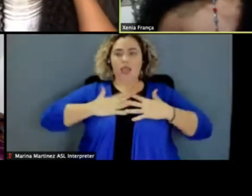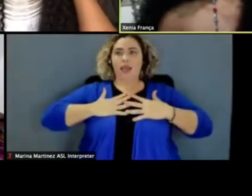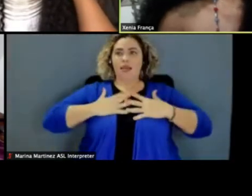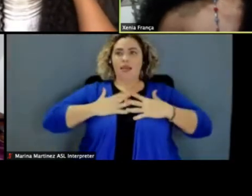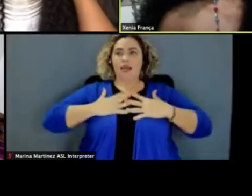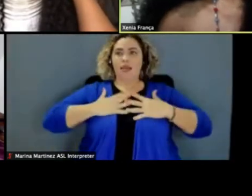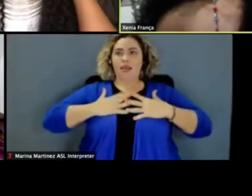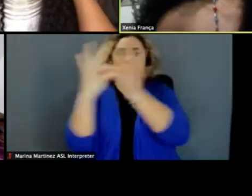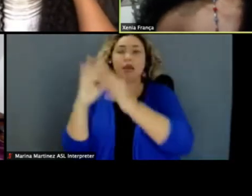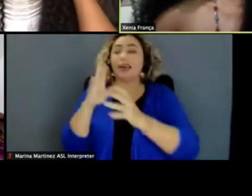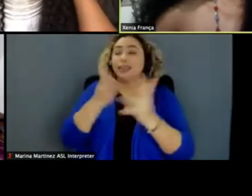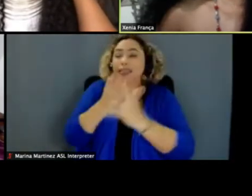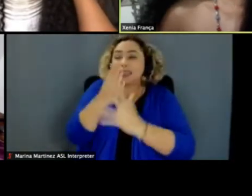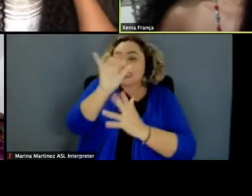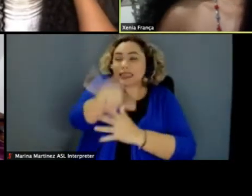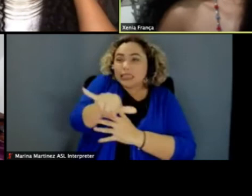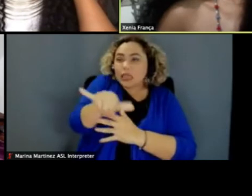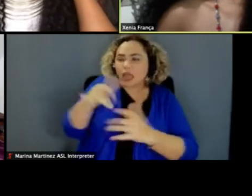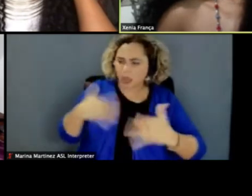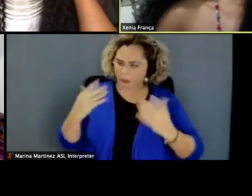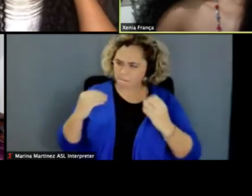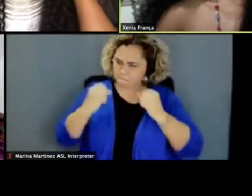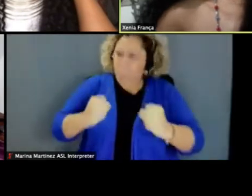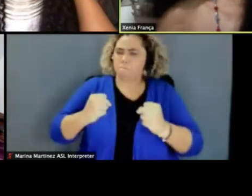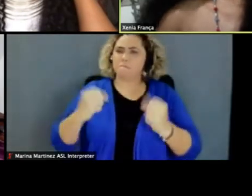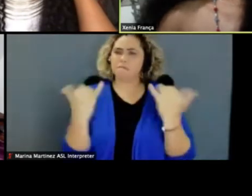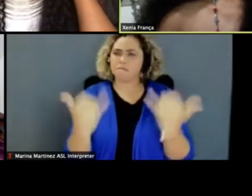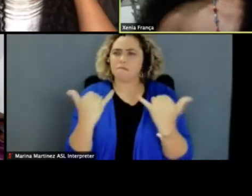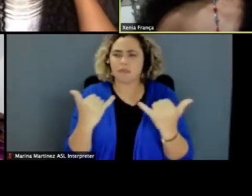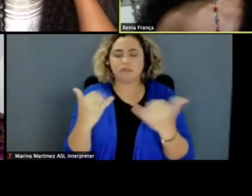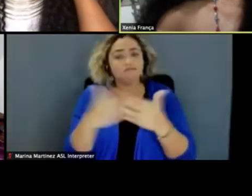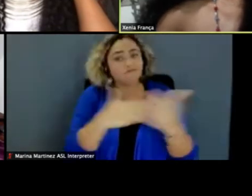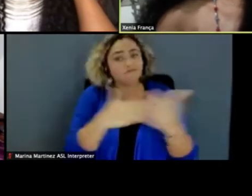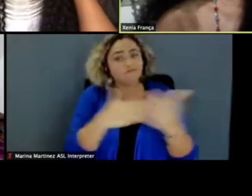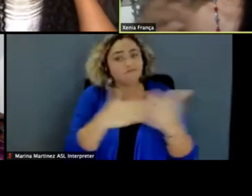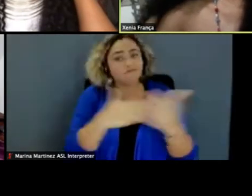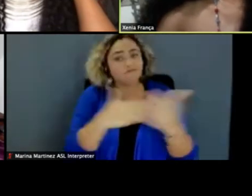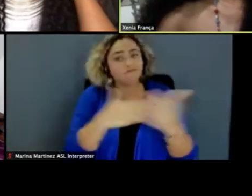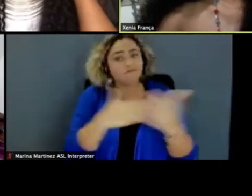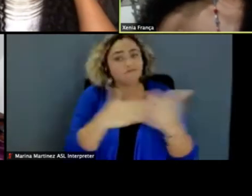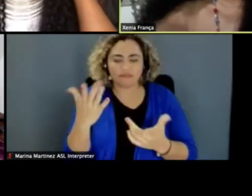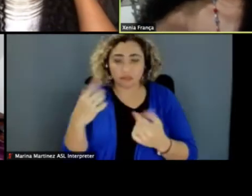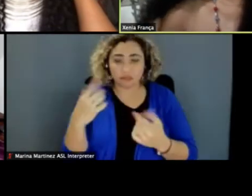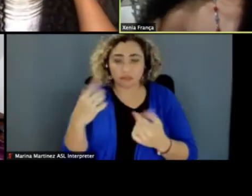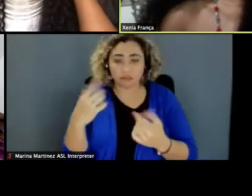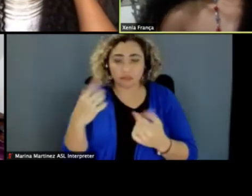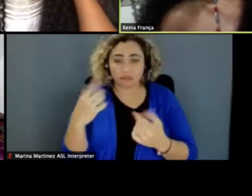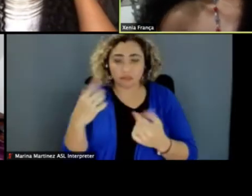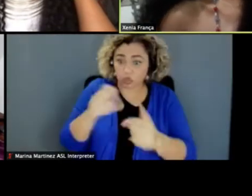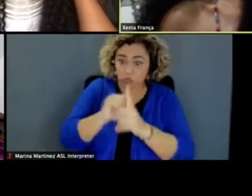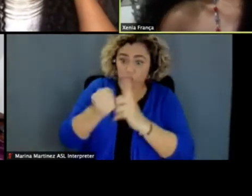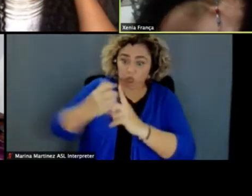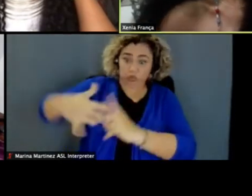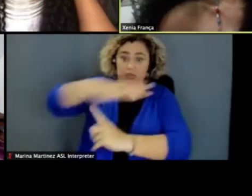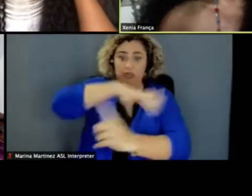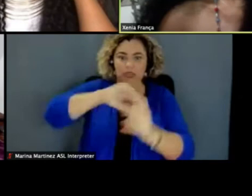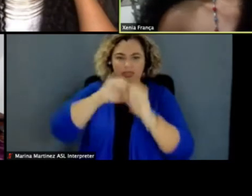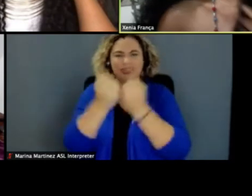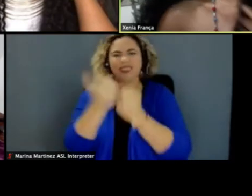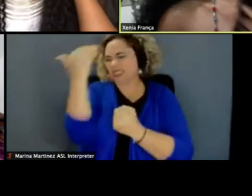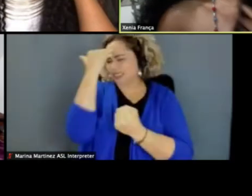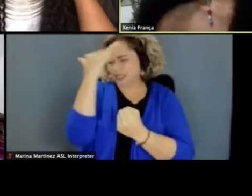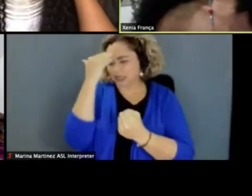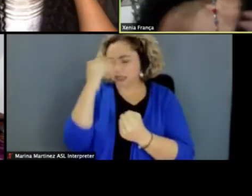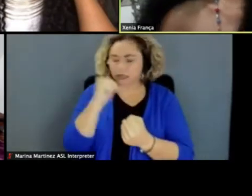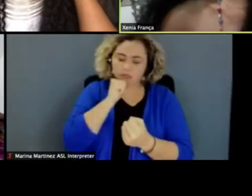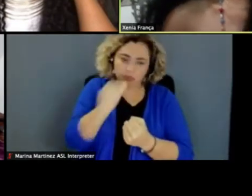Através desse axé, eu me sinto mais forte, apesar do externo, né, da sociedade dizer que não, você